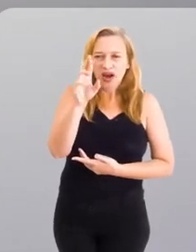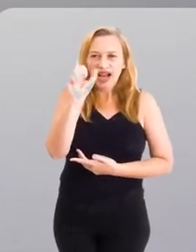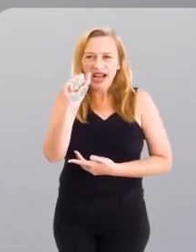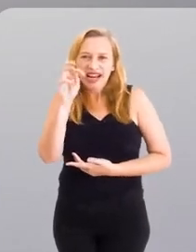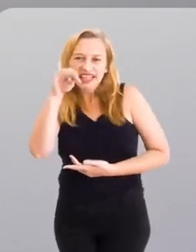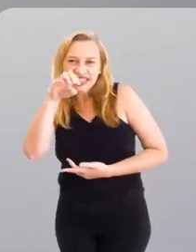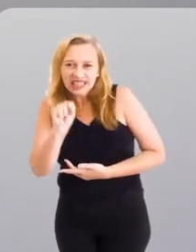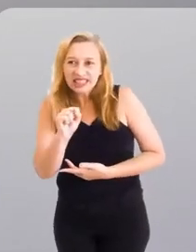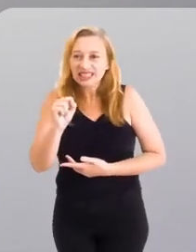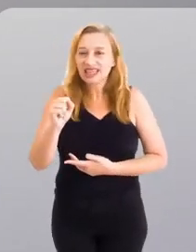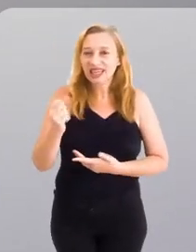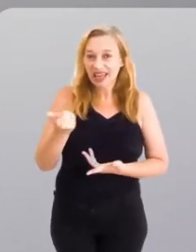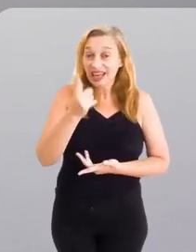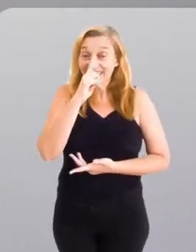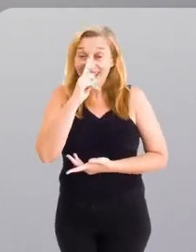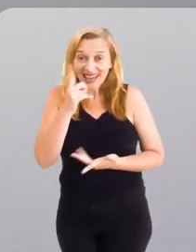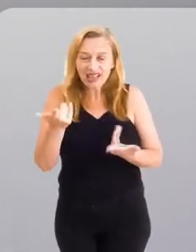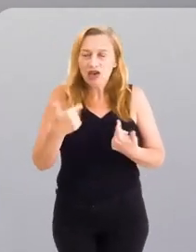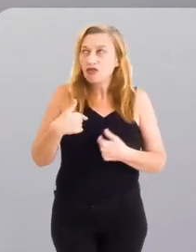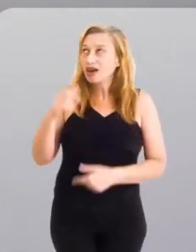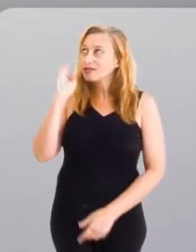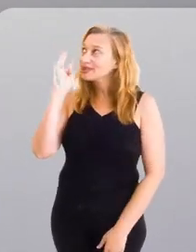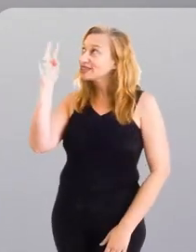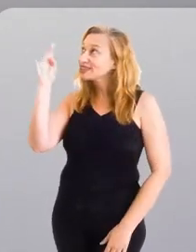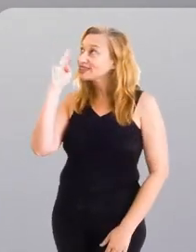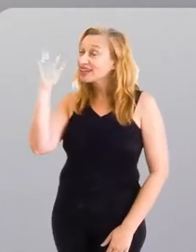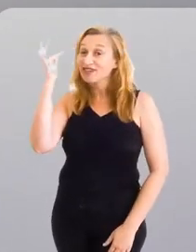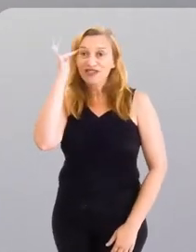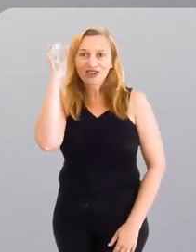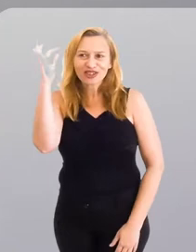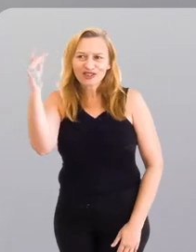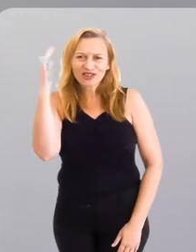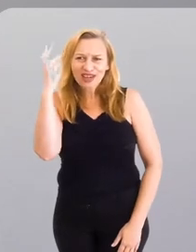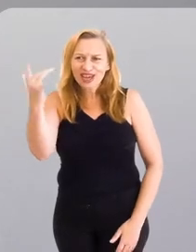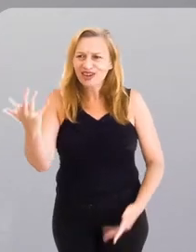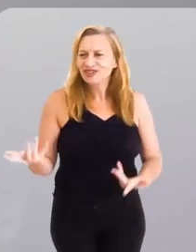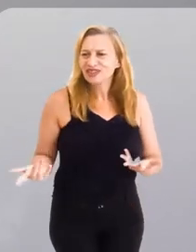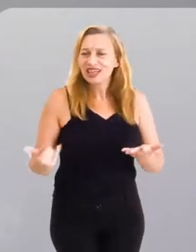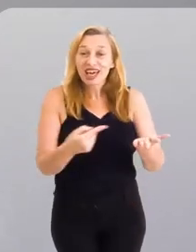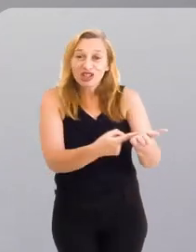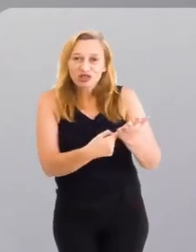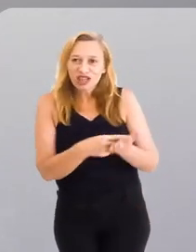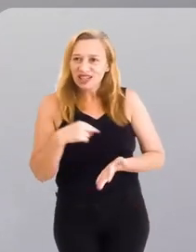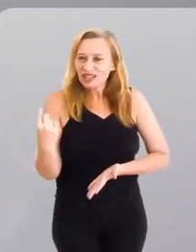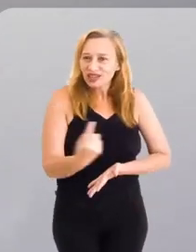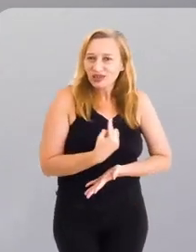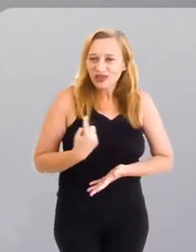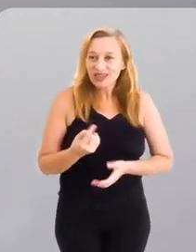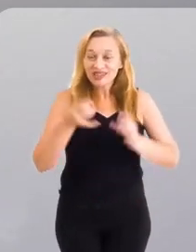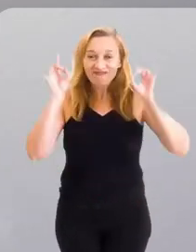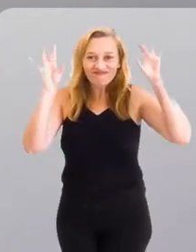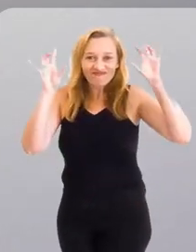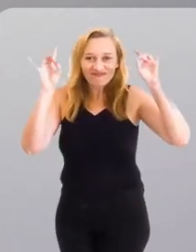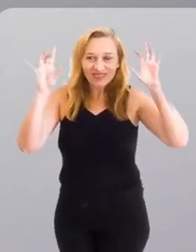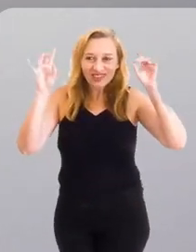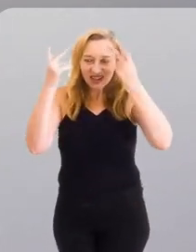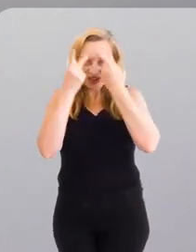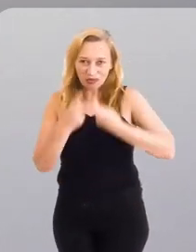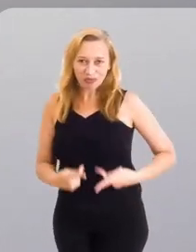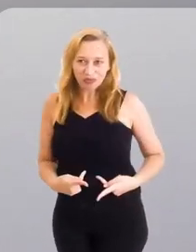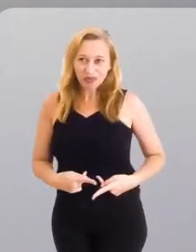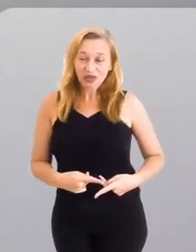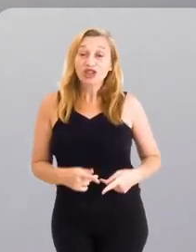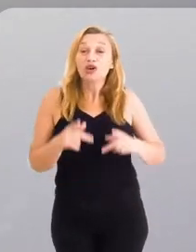Sócrates, sobre Platão, sobre a Grécia, e eu imaginava que filosofia fosse uma coisa que ajudasse o ser humano a se tornar